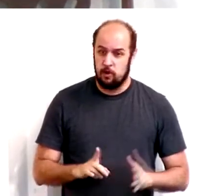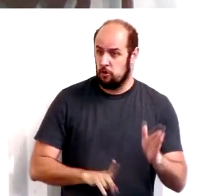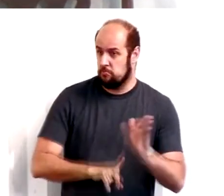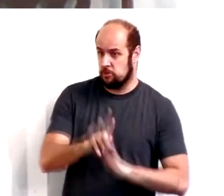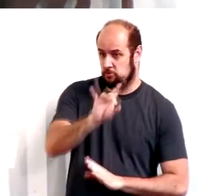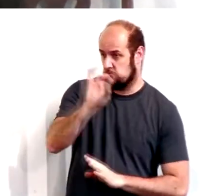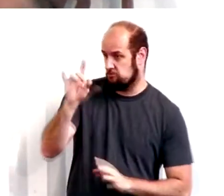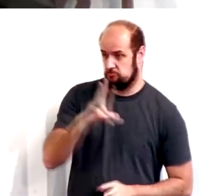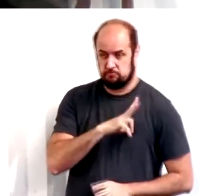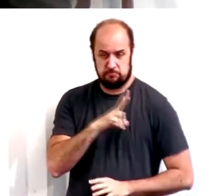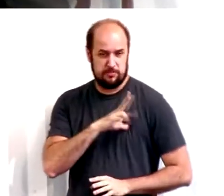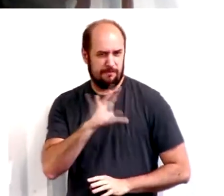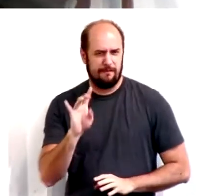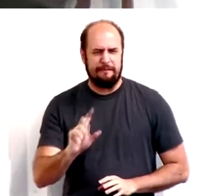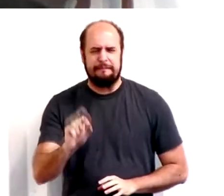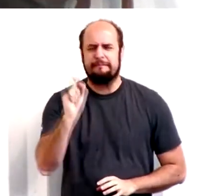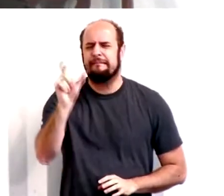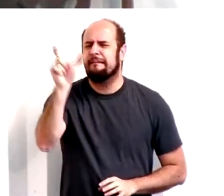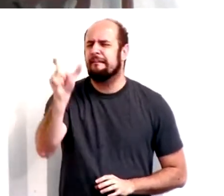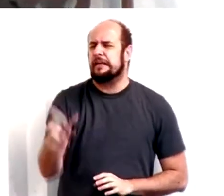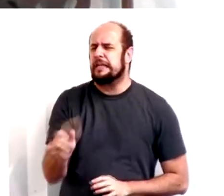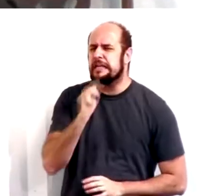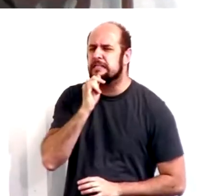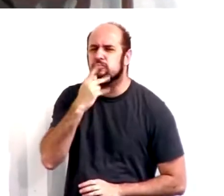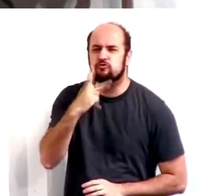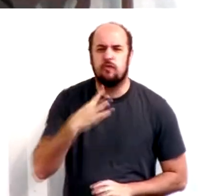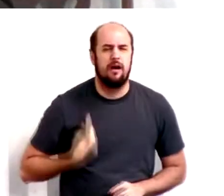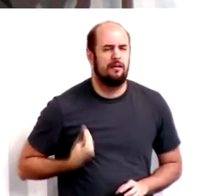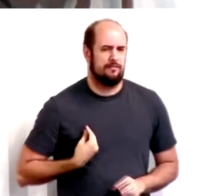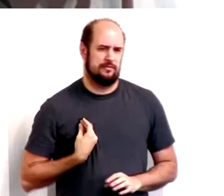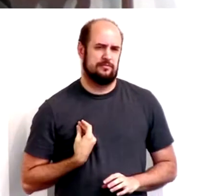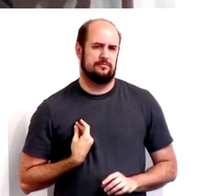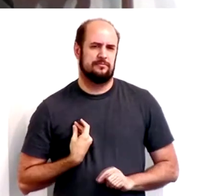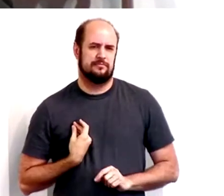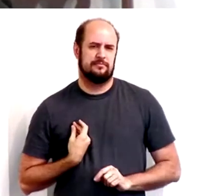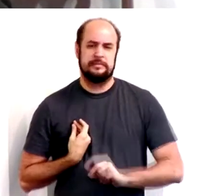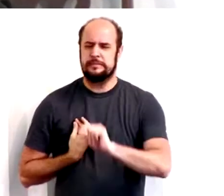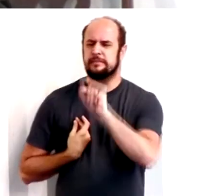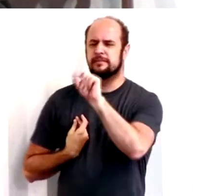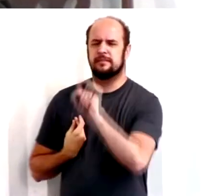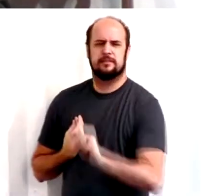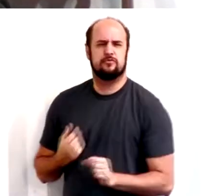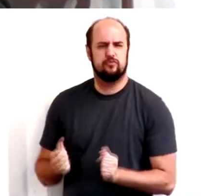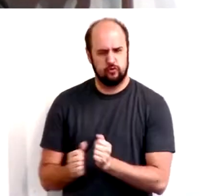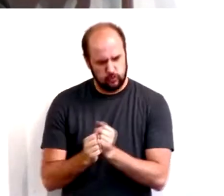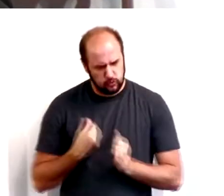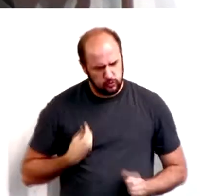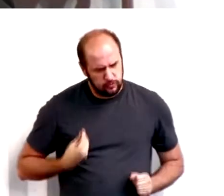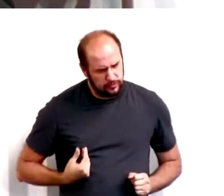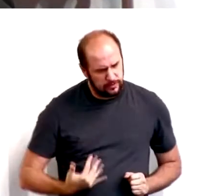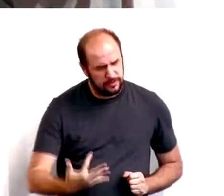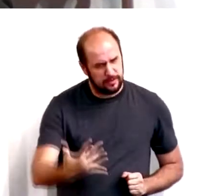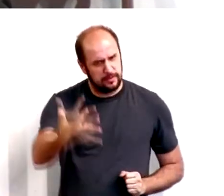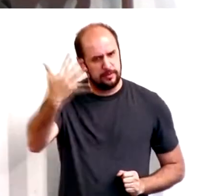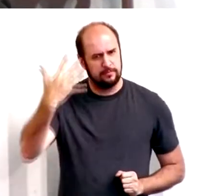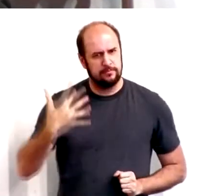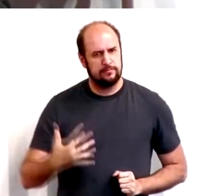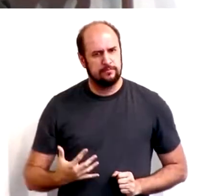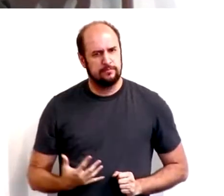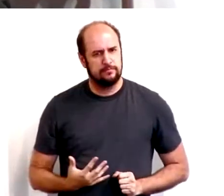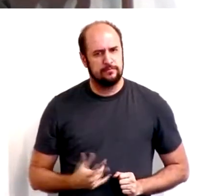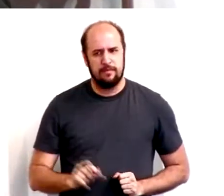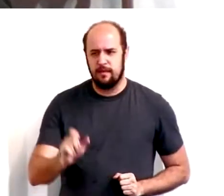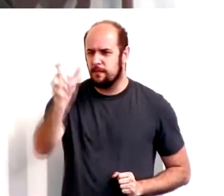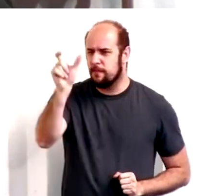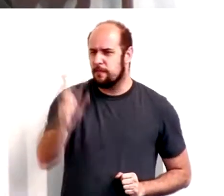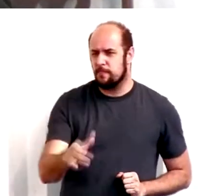para caminhar com você? Quem você tem escolhido para estar ao seu lado? Quem você tem escolhido para, de fato,